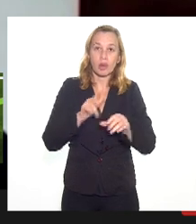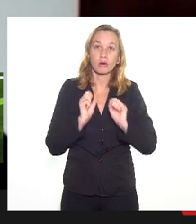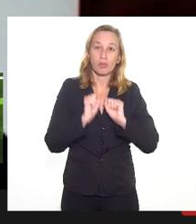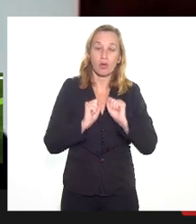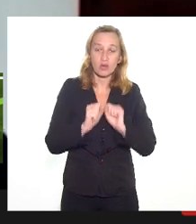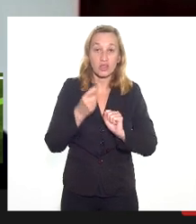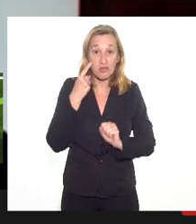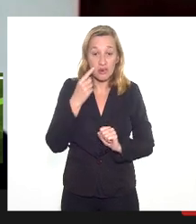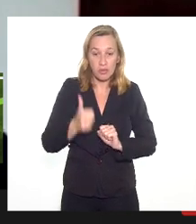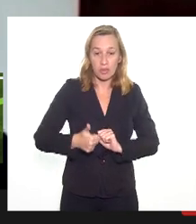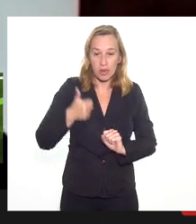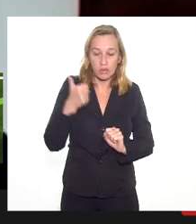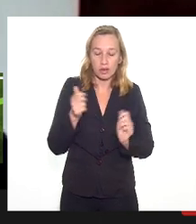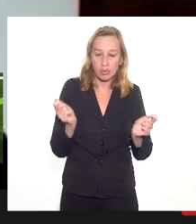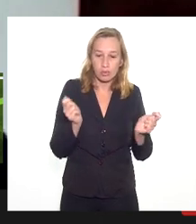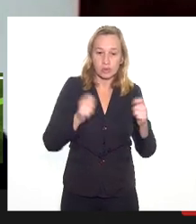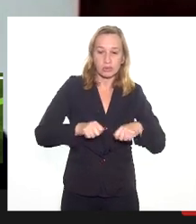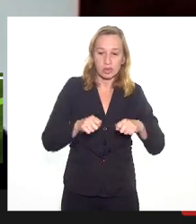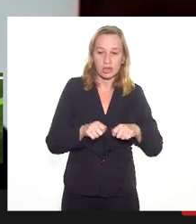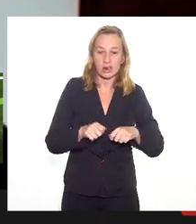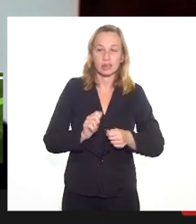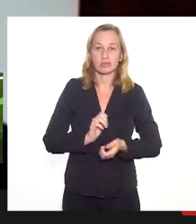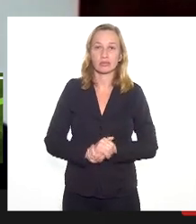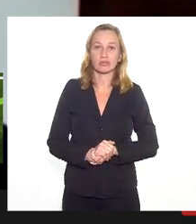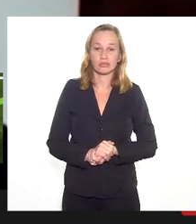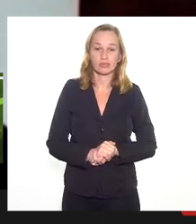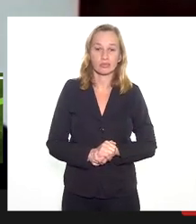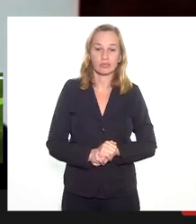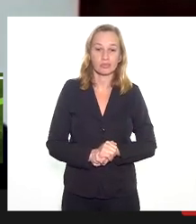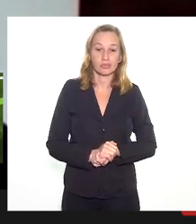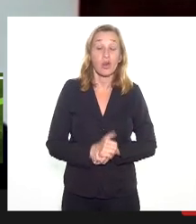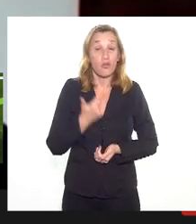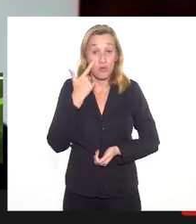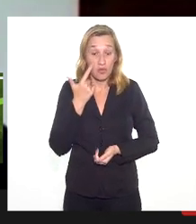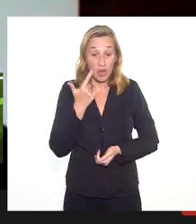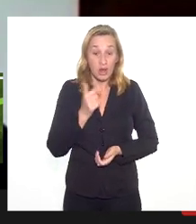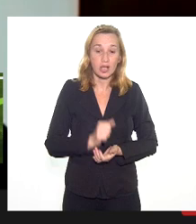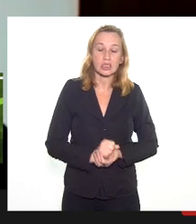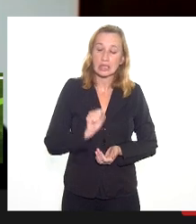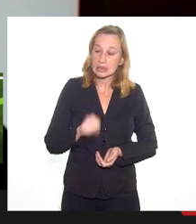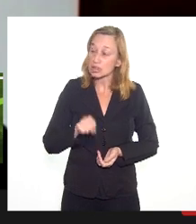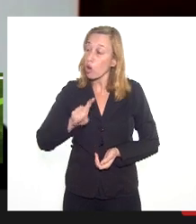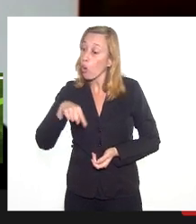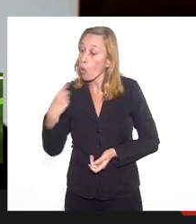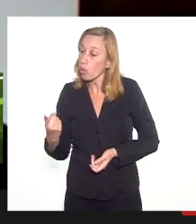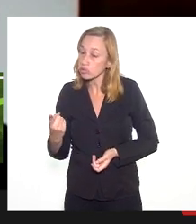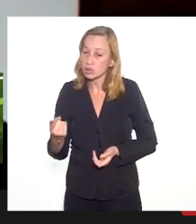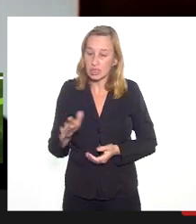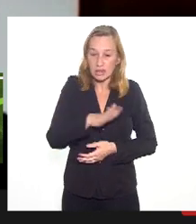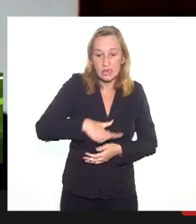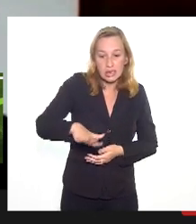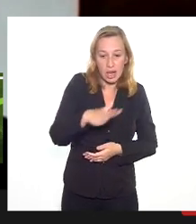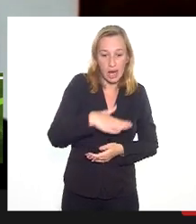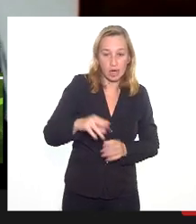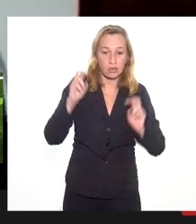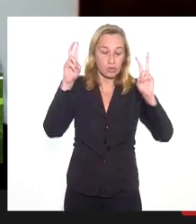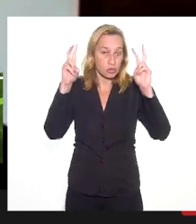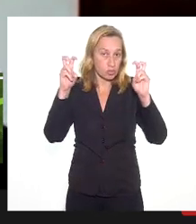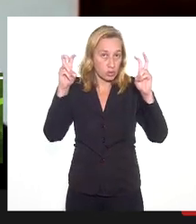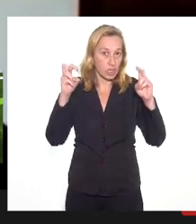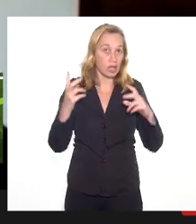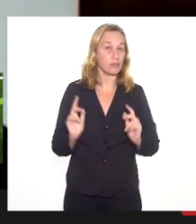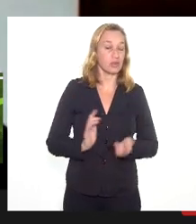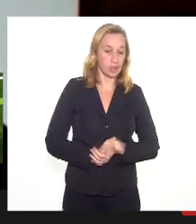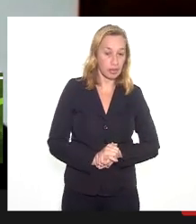possa levantar possibilidades, né, e ver se outras áreas, né, outras áreas com temas afeto,